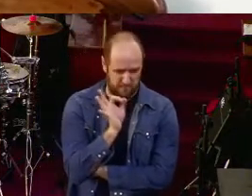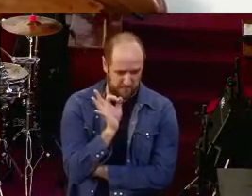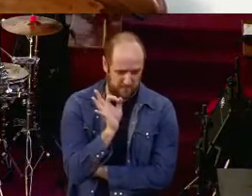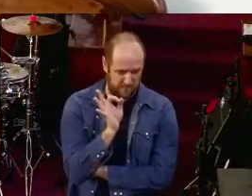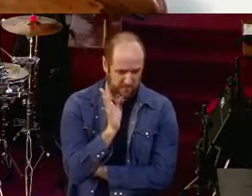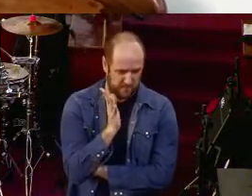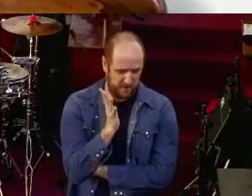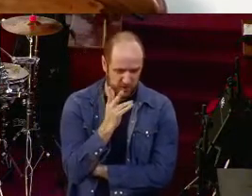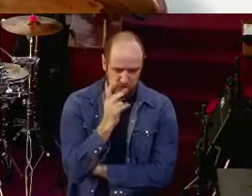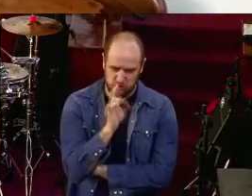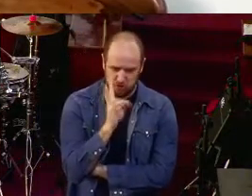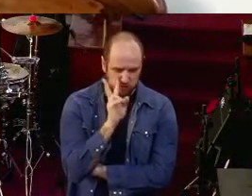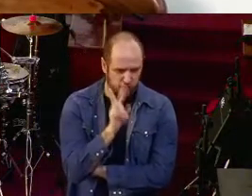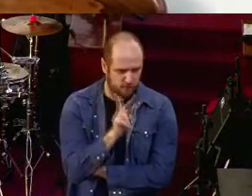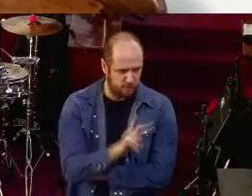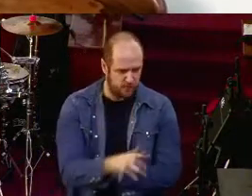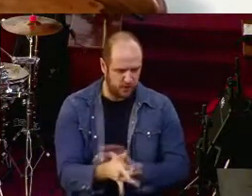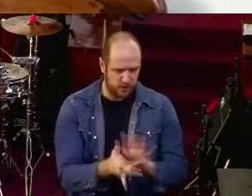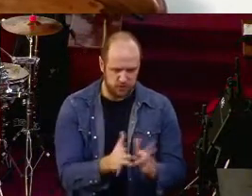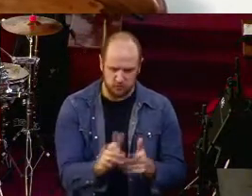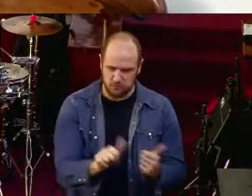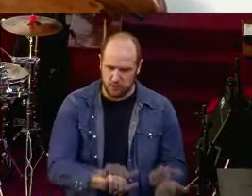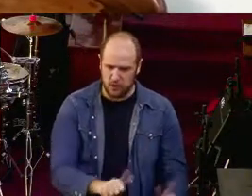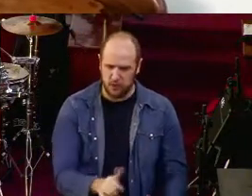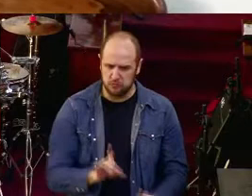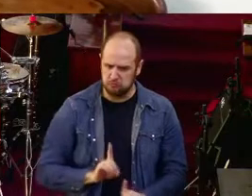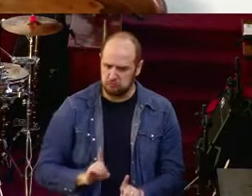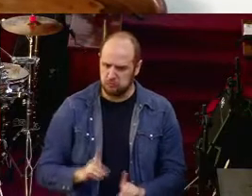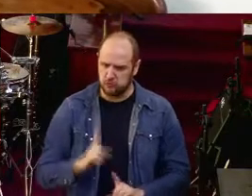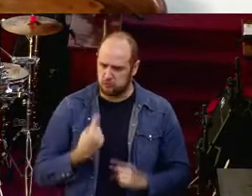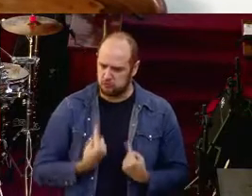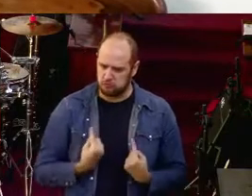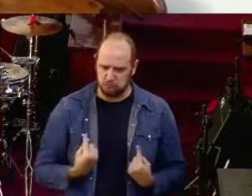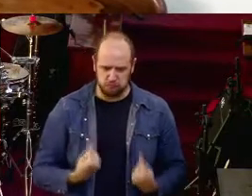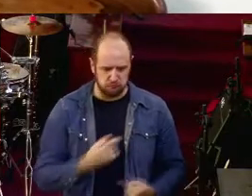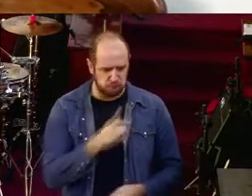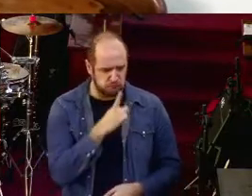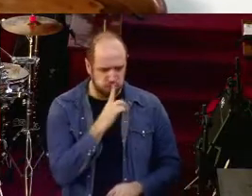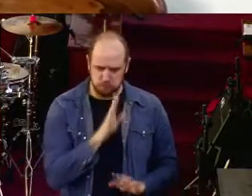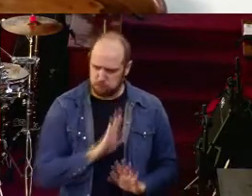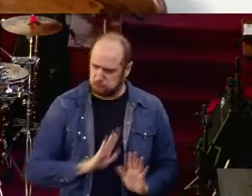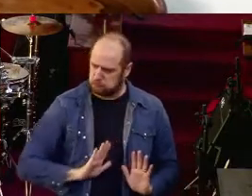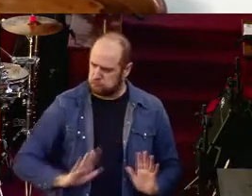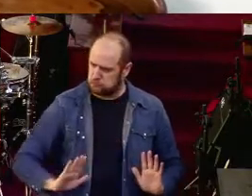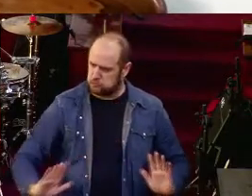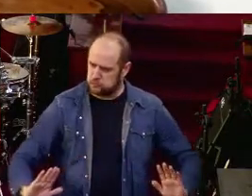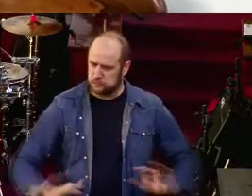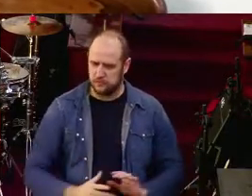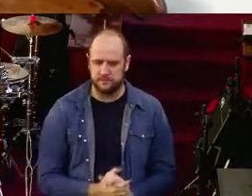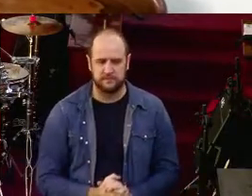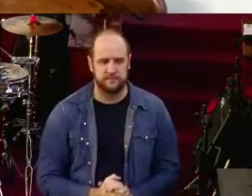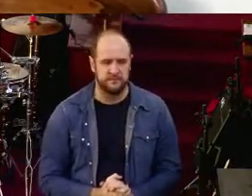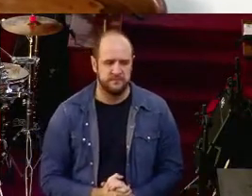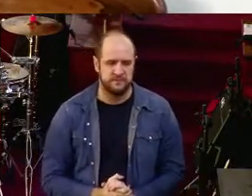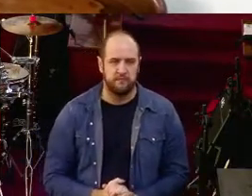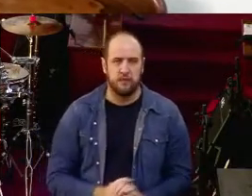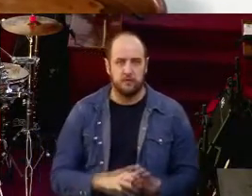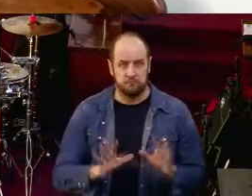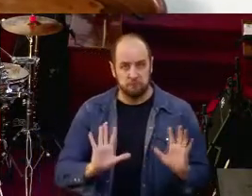algumas coisas, veja só, e dela veio uma voz, isso foi relacionado